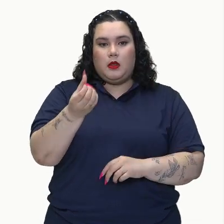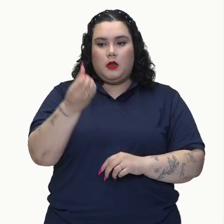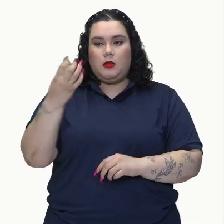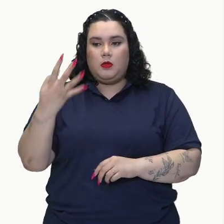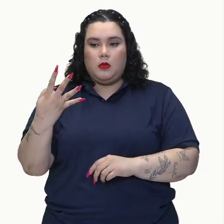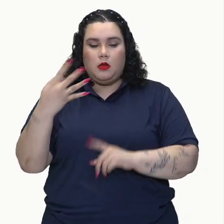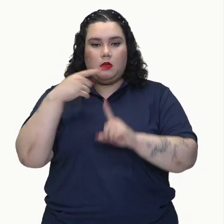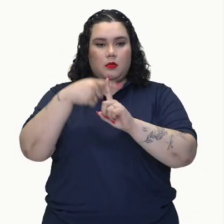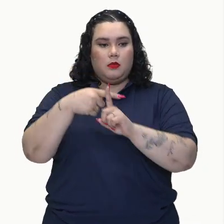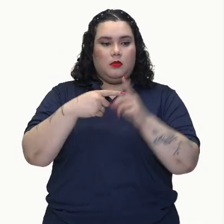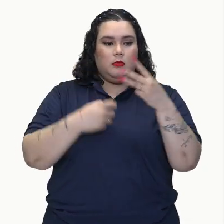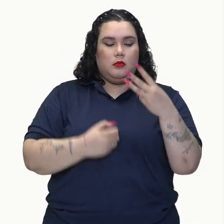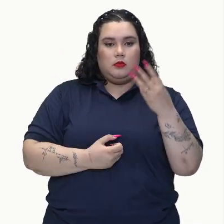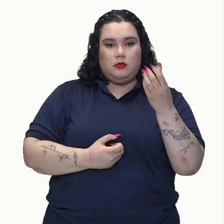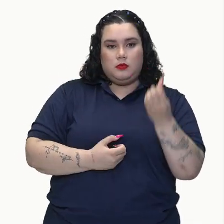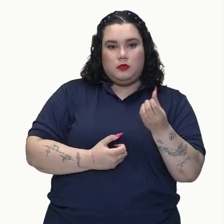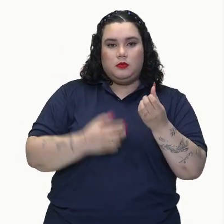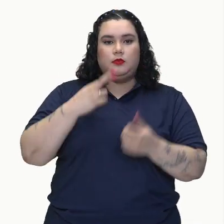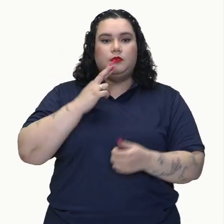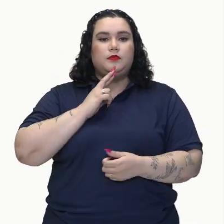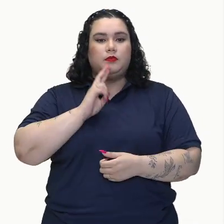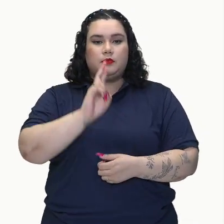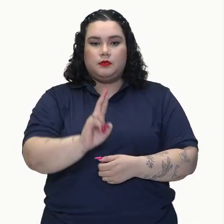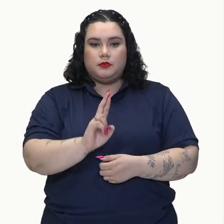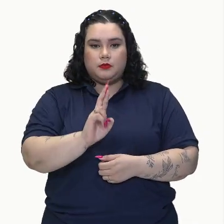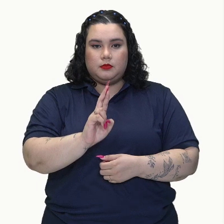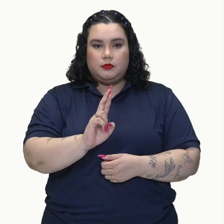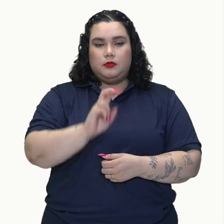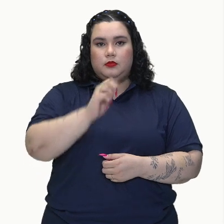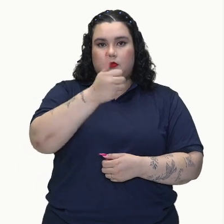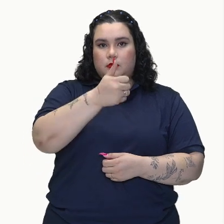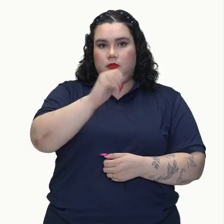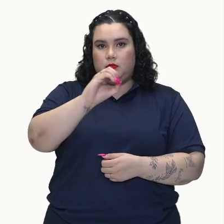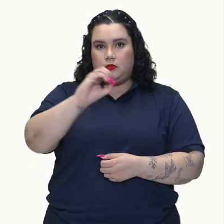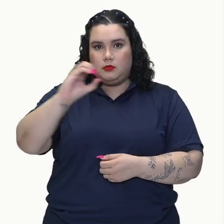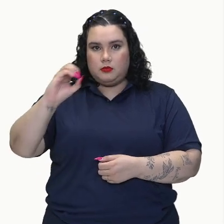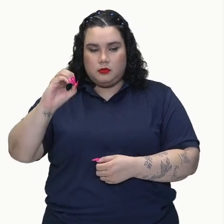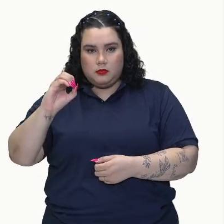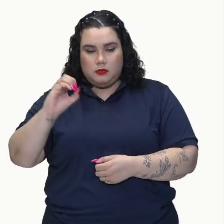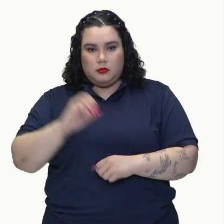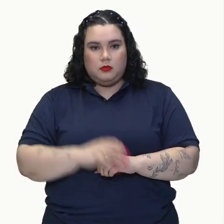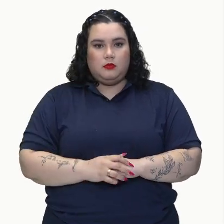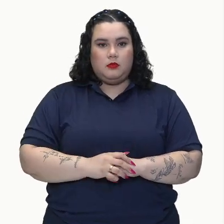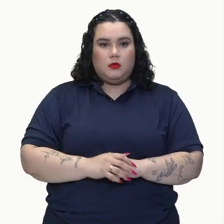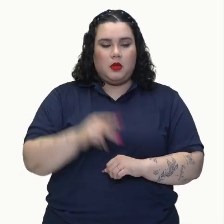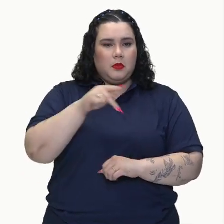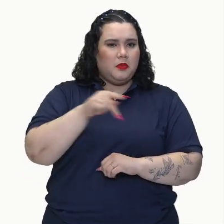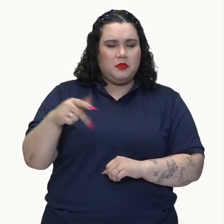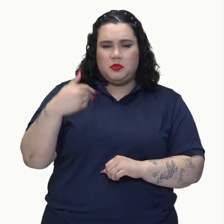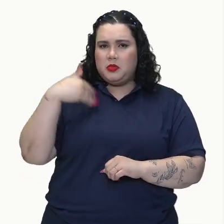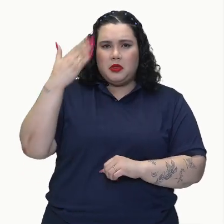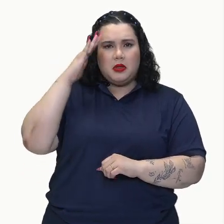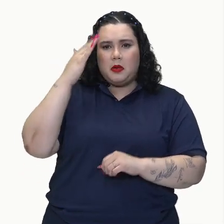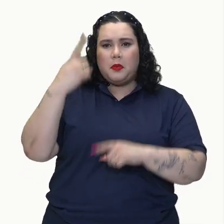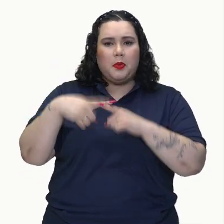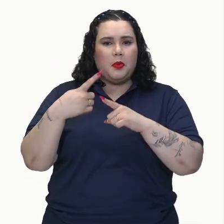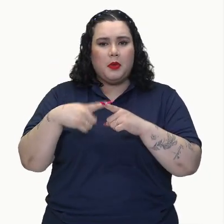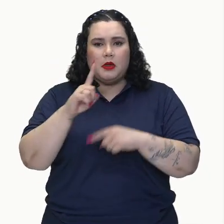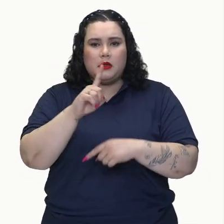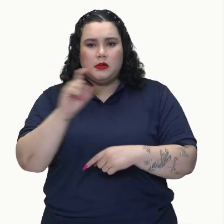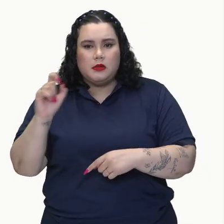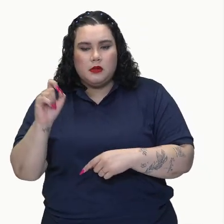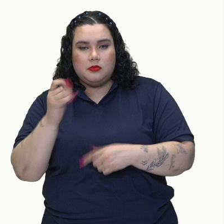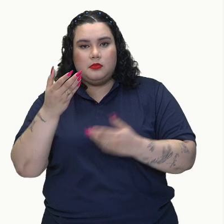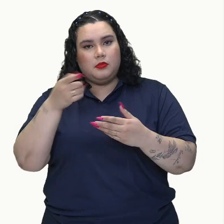mais 36 é o nosso queridíssimo 100. Professor, eu não consegui entender por que é 100. Então, vai lá no